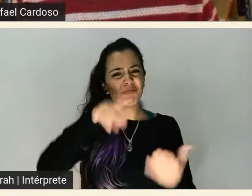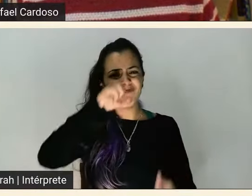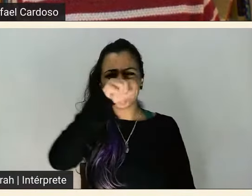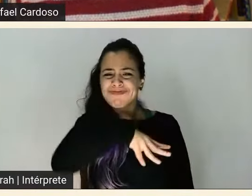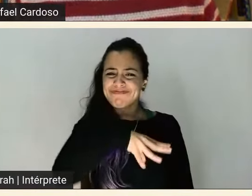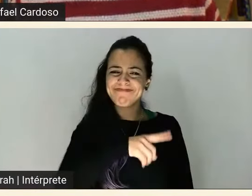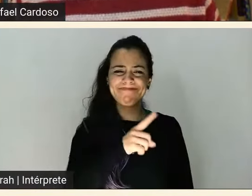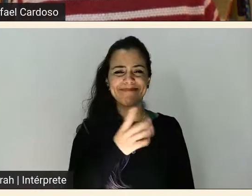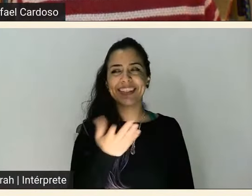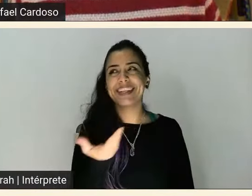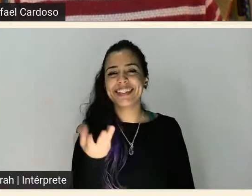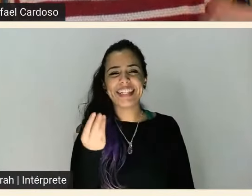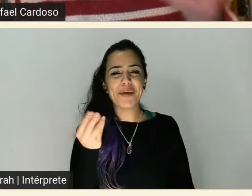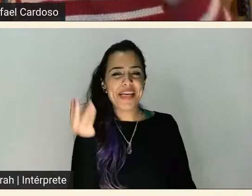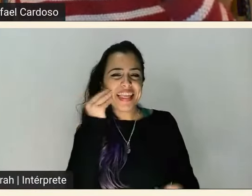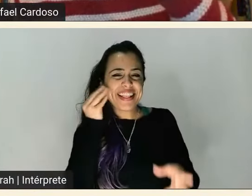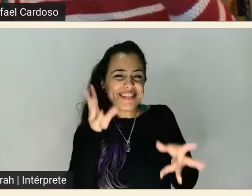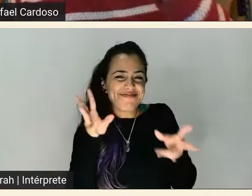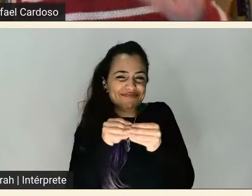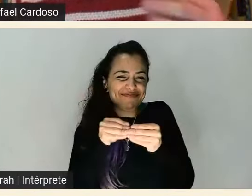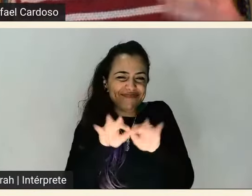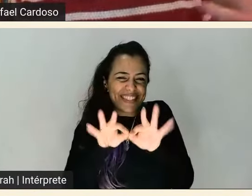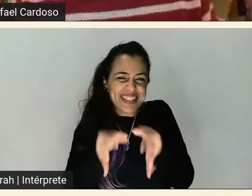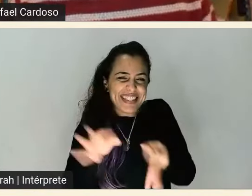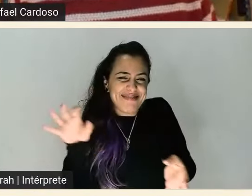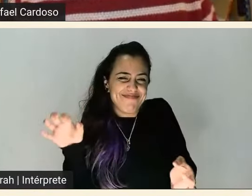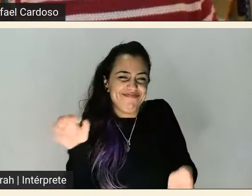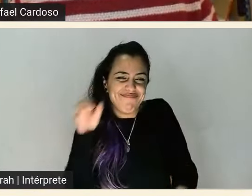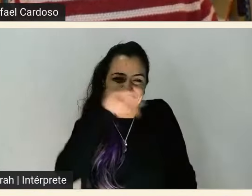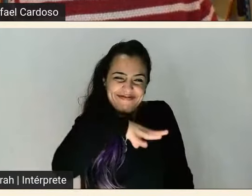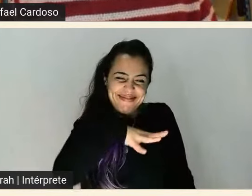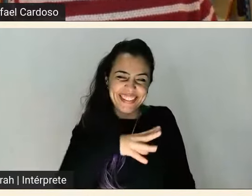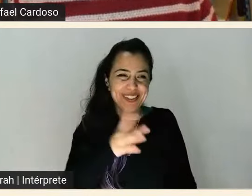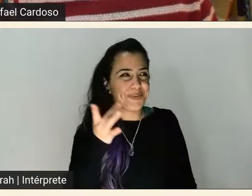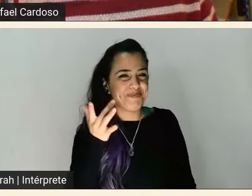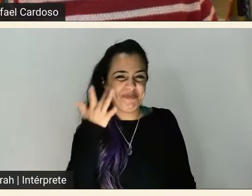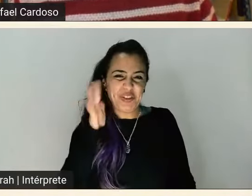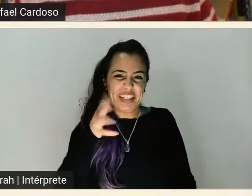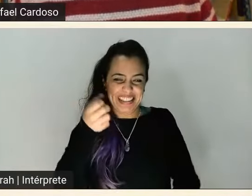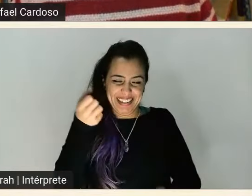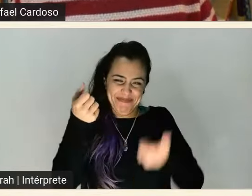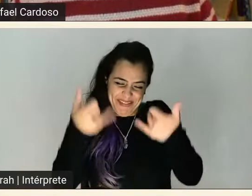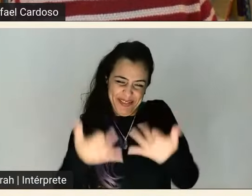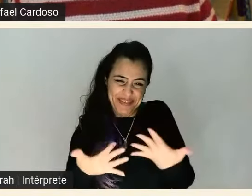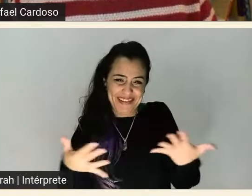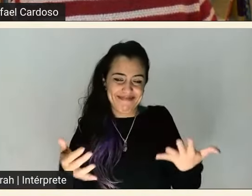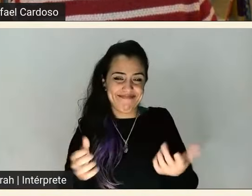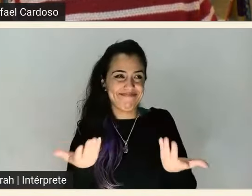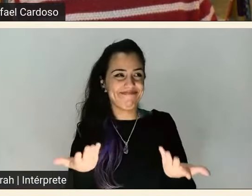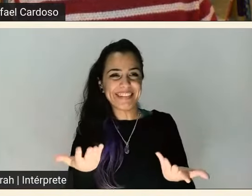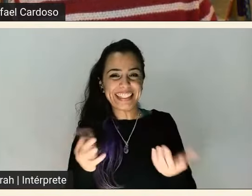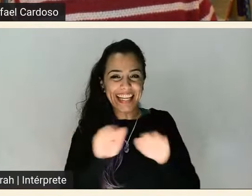Simplificação grosseira é ótimo, né? Jornagem terrível. É uma simplificação absurda